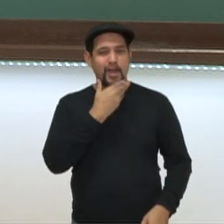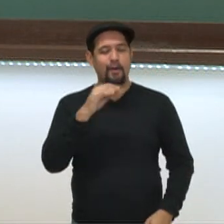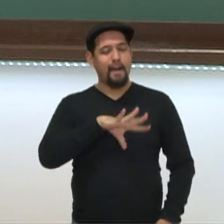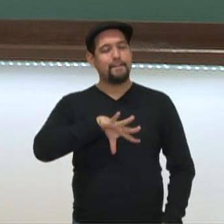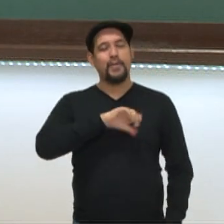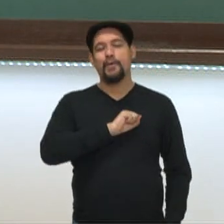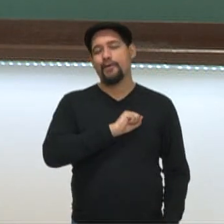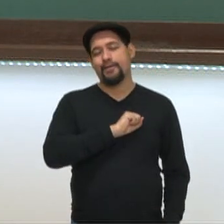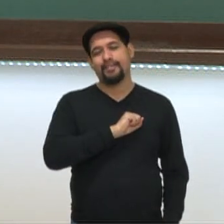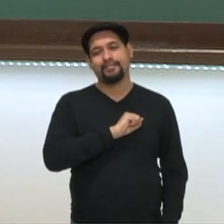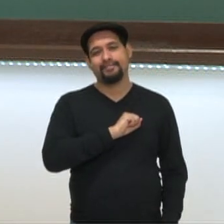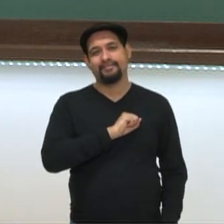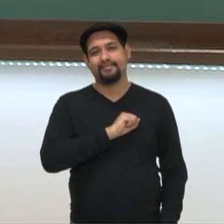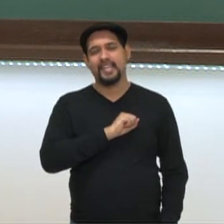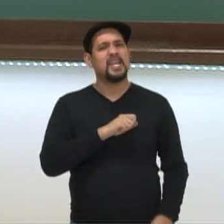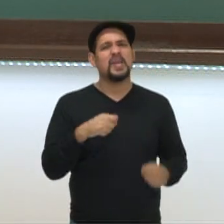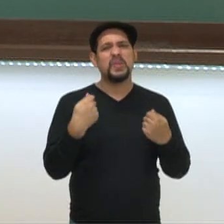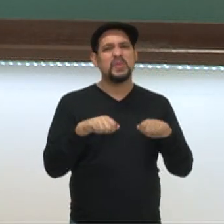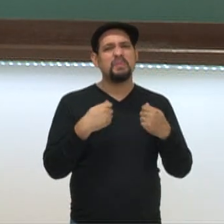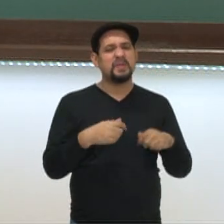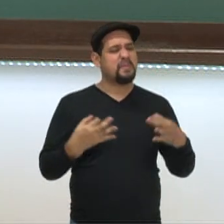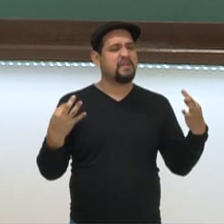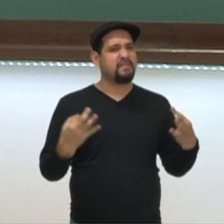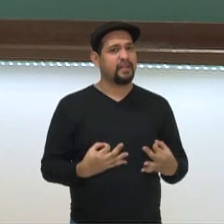no peito. Não precisa ser